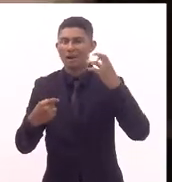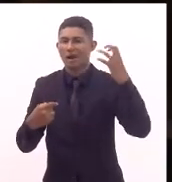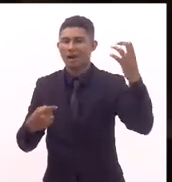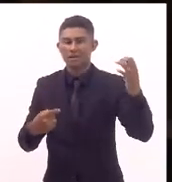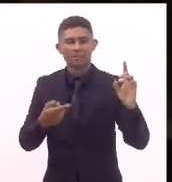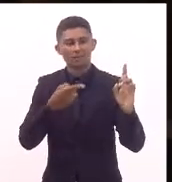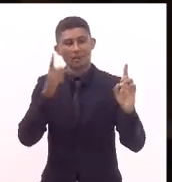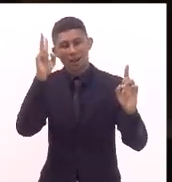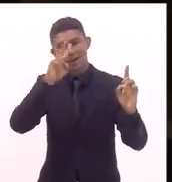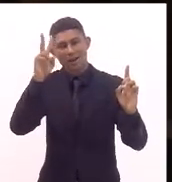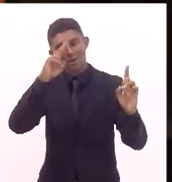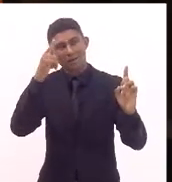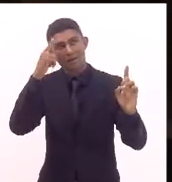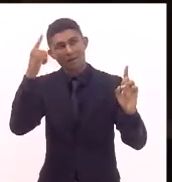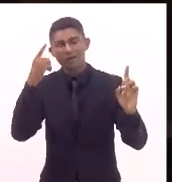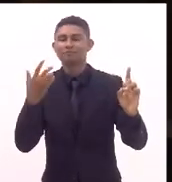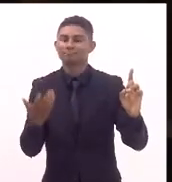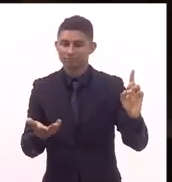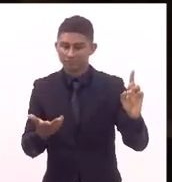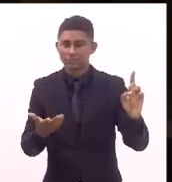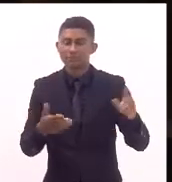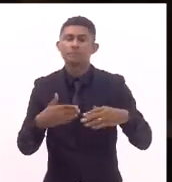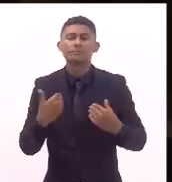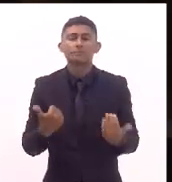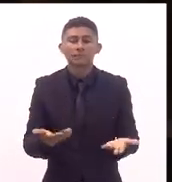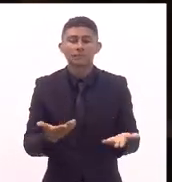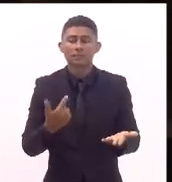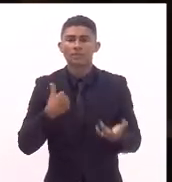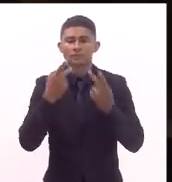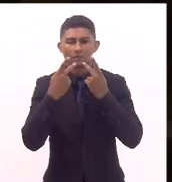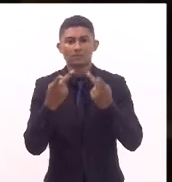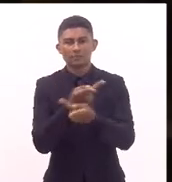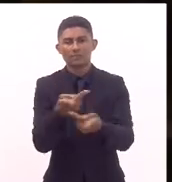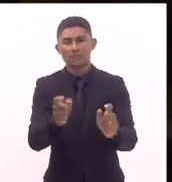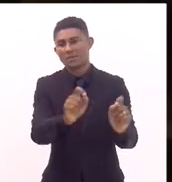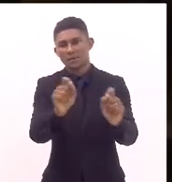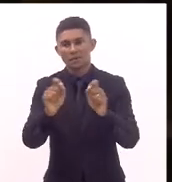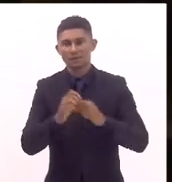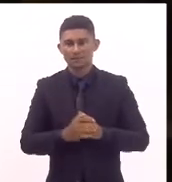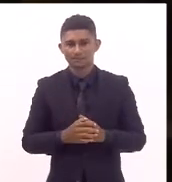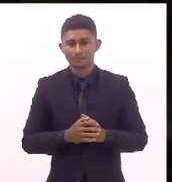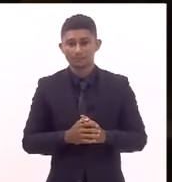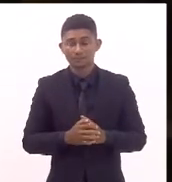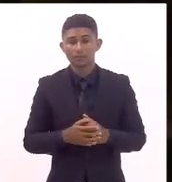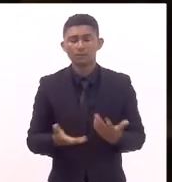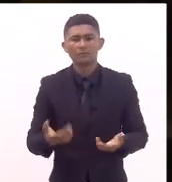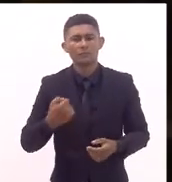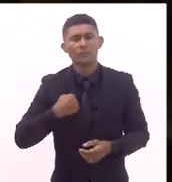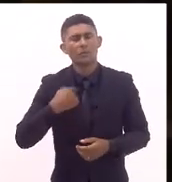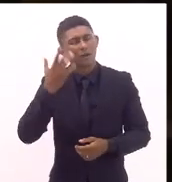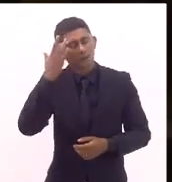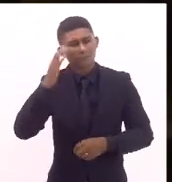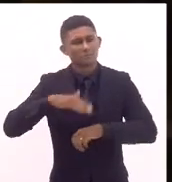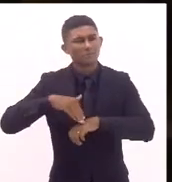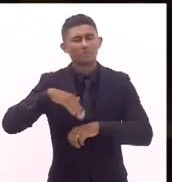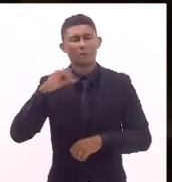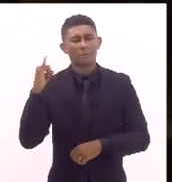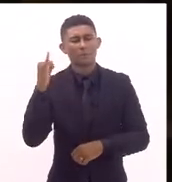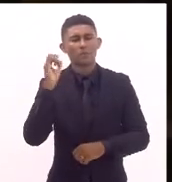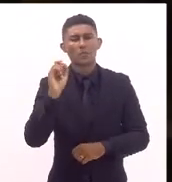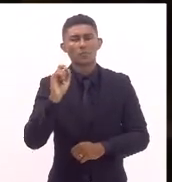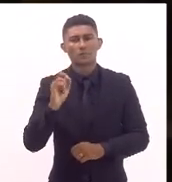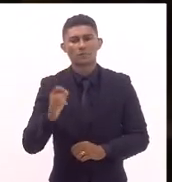me lembro bem entendeu E é nesse sentido então que eu queria dizer o seguinte que para mim a coisa mais importante aqui